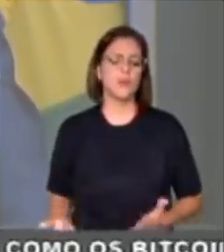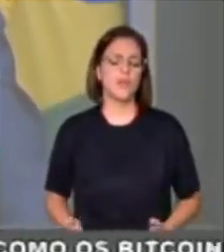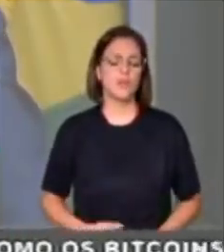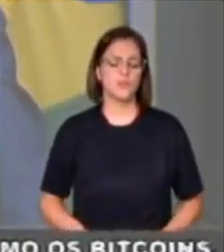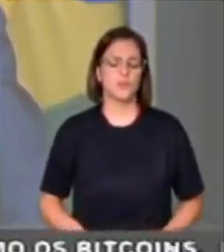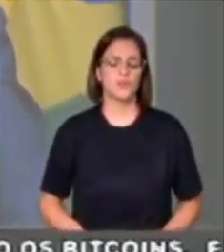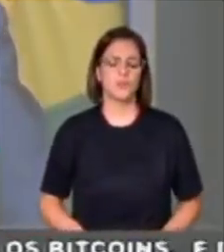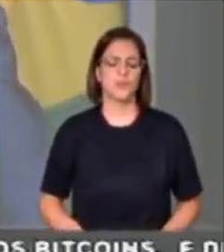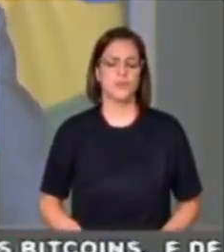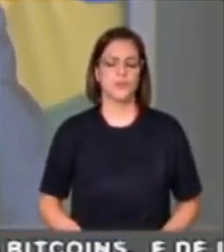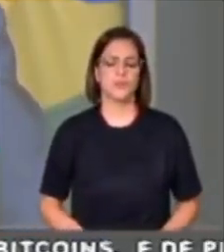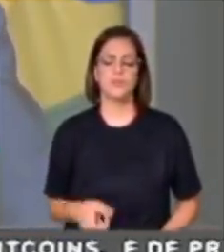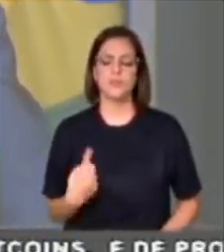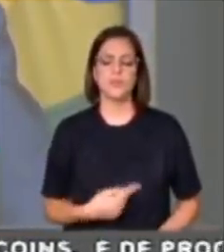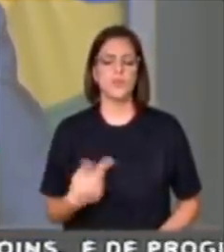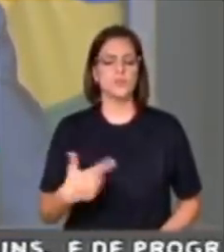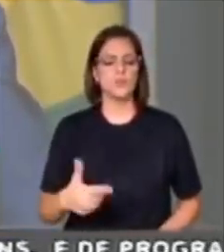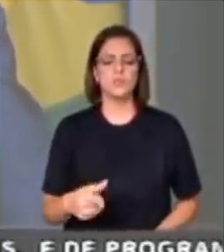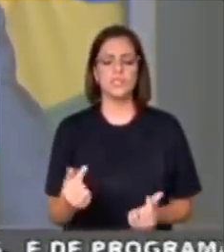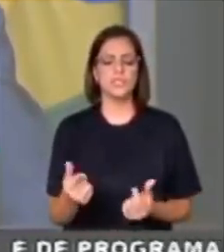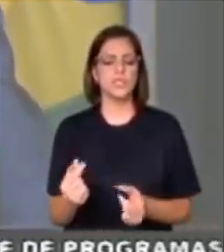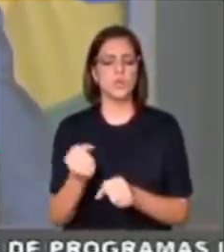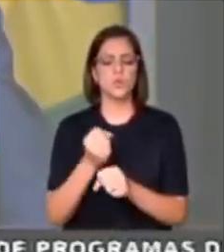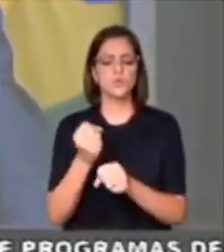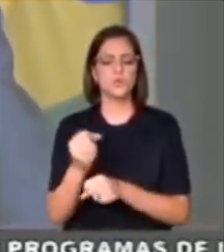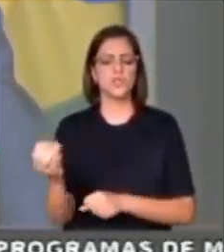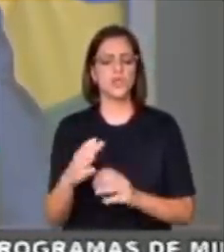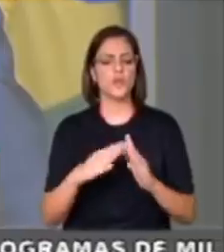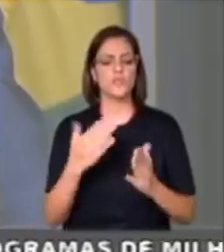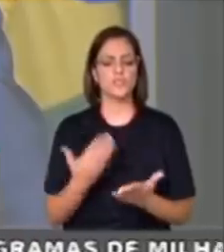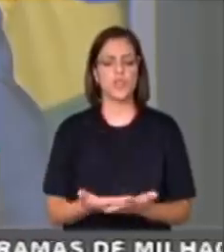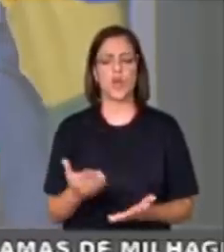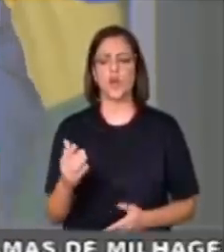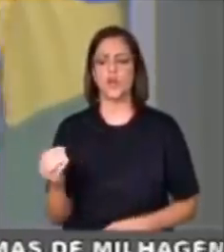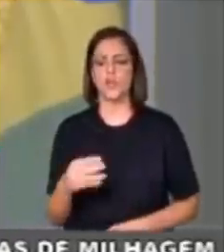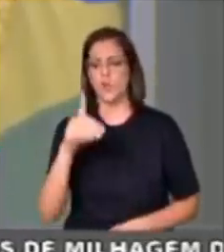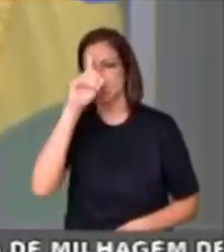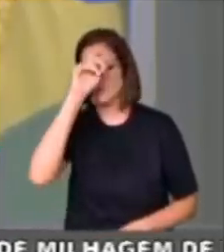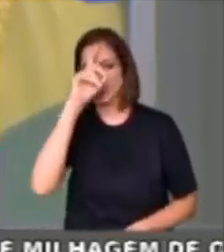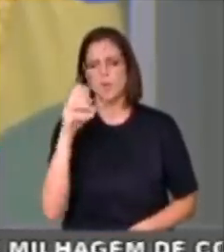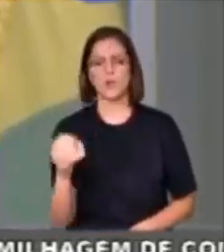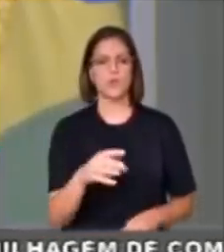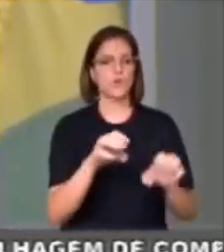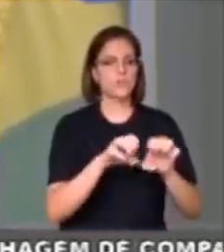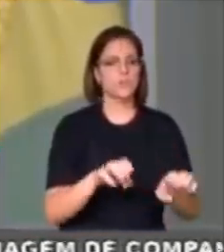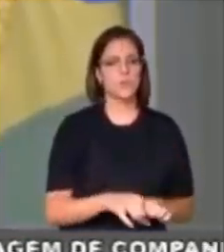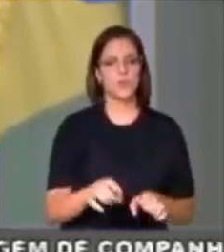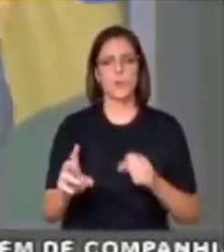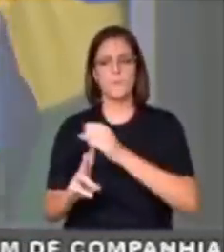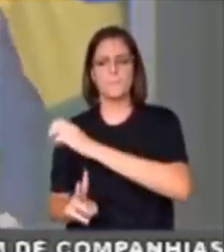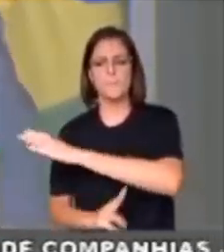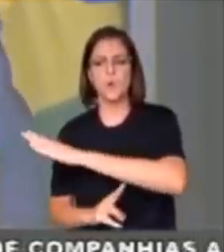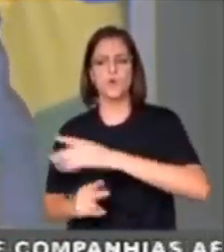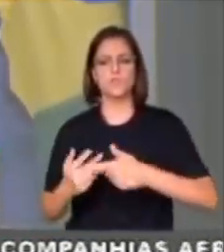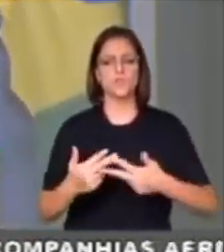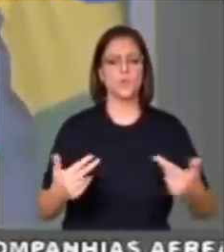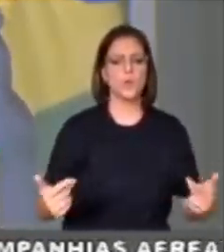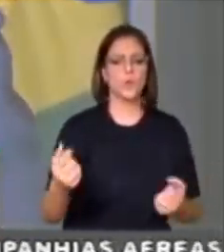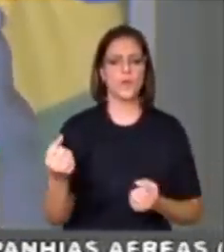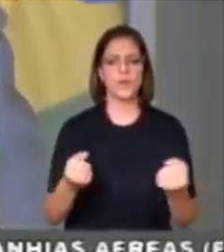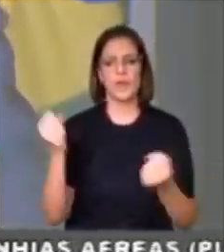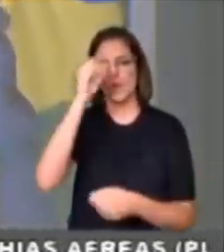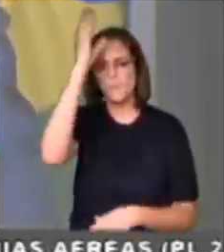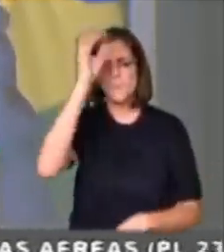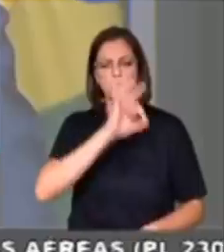Ou seja, nós não temos dinheiro para construir novas escolas, novos hospitais, para fazer infraestrutura, para construir pontes, para comprar novas viaturas